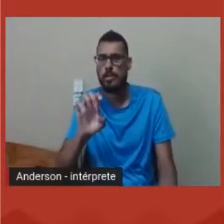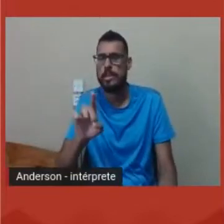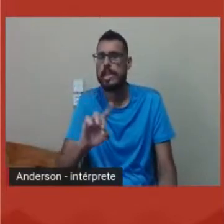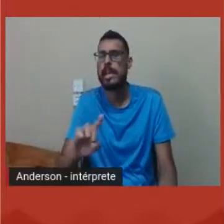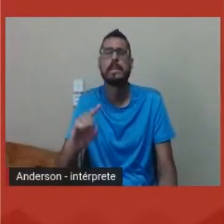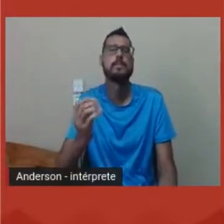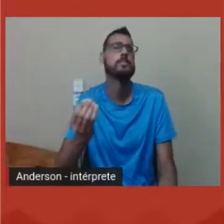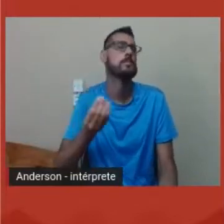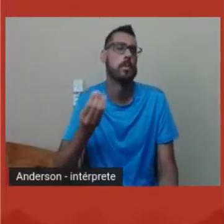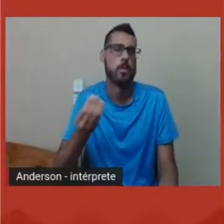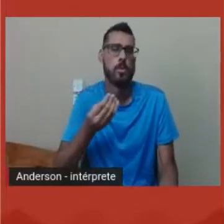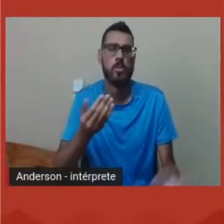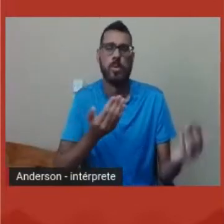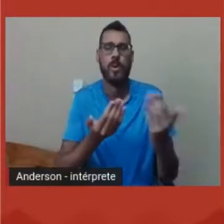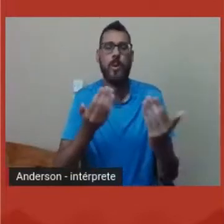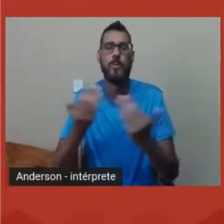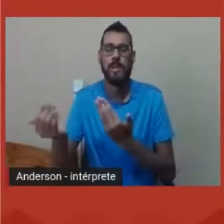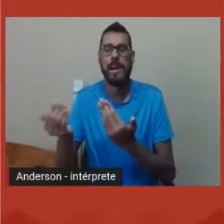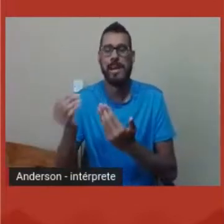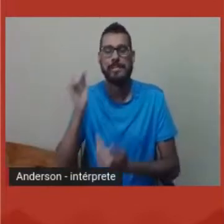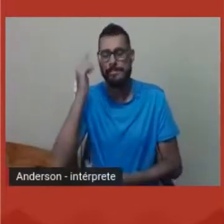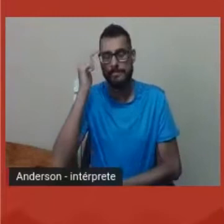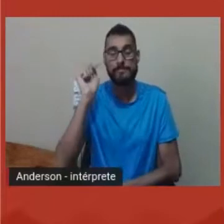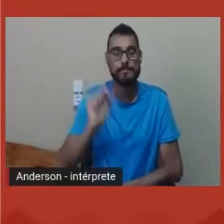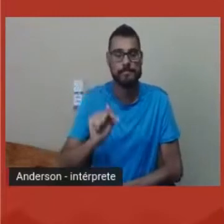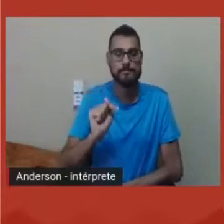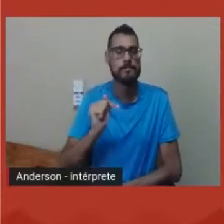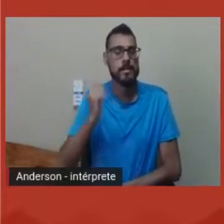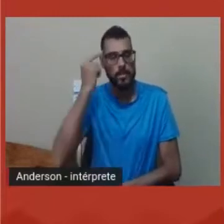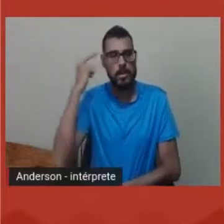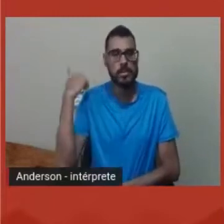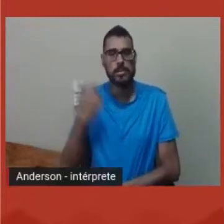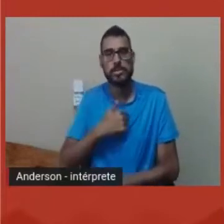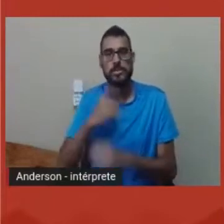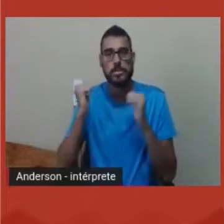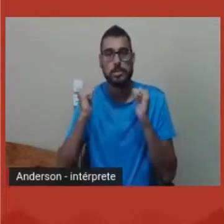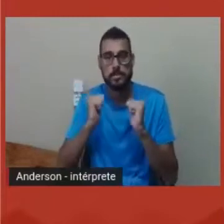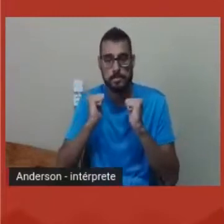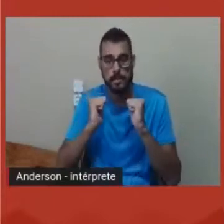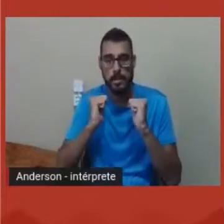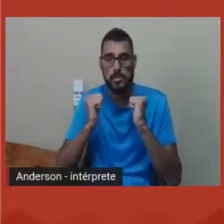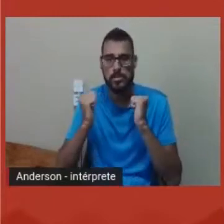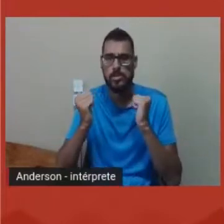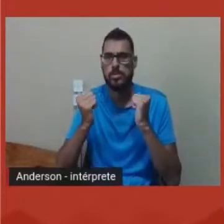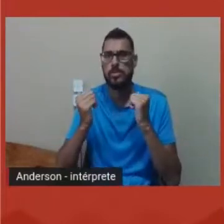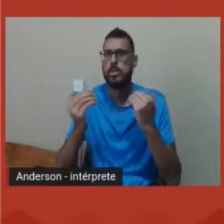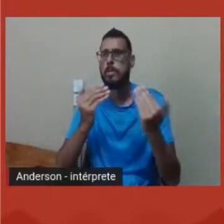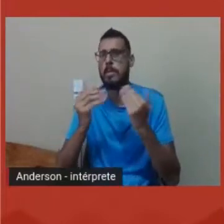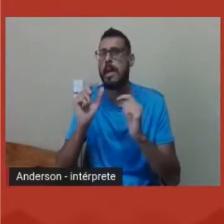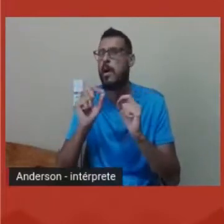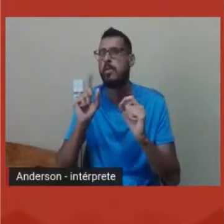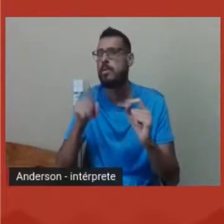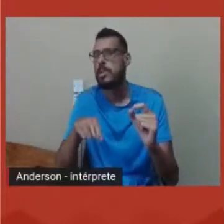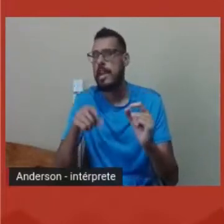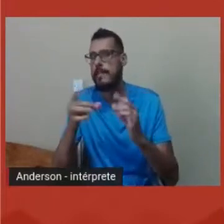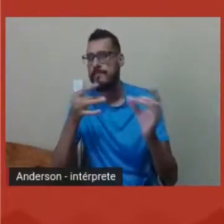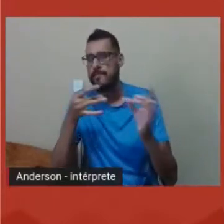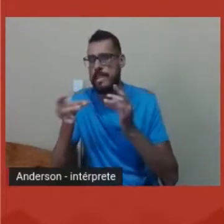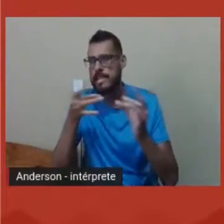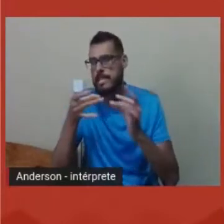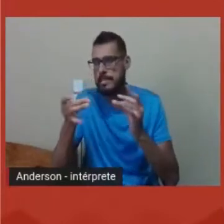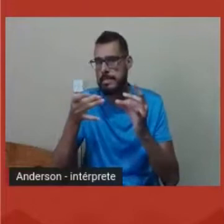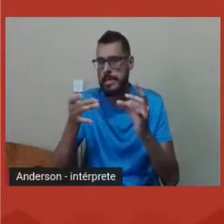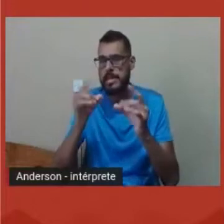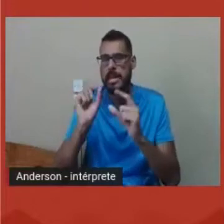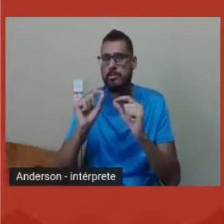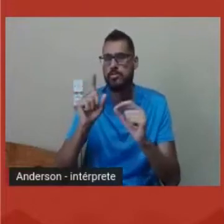Que acho que é o que... A gente pode perguntar o que é flexibilidade, então, para a gente poder comparar com viscosidade